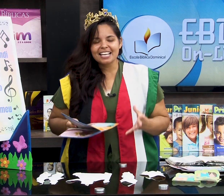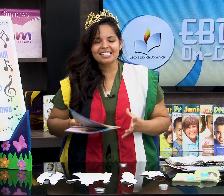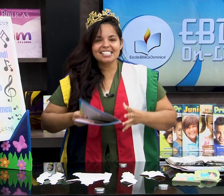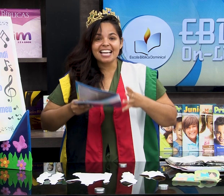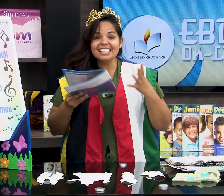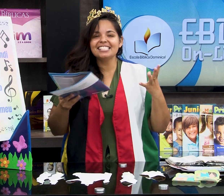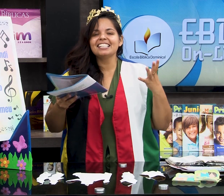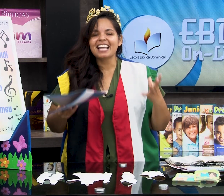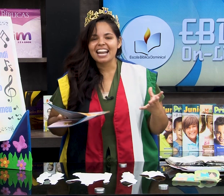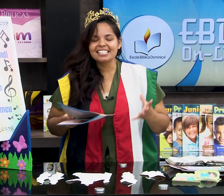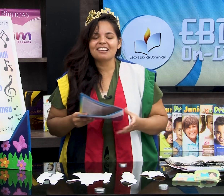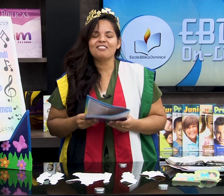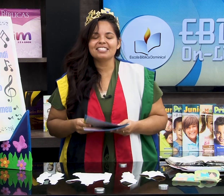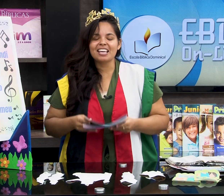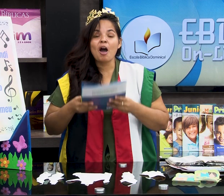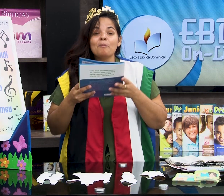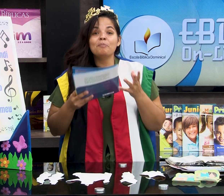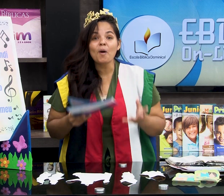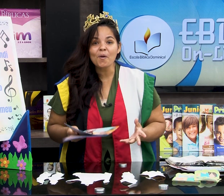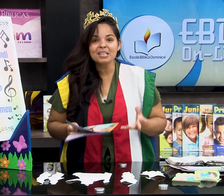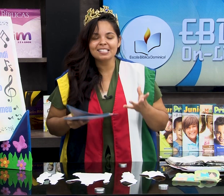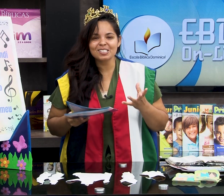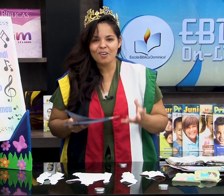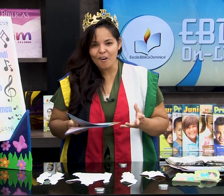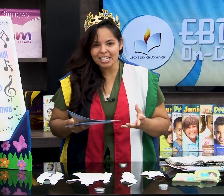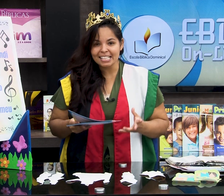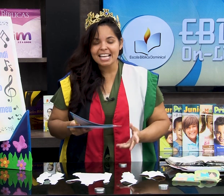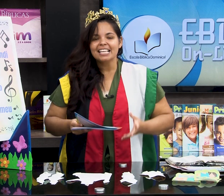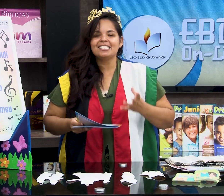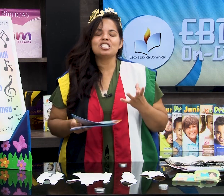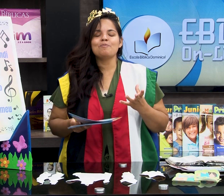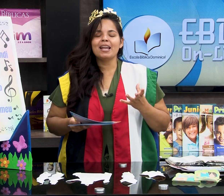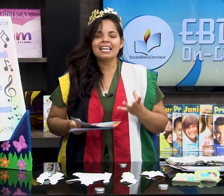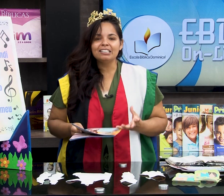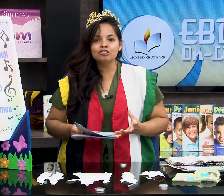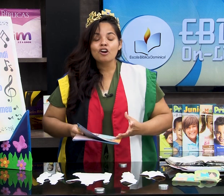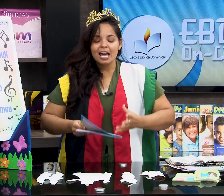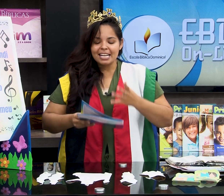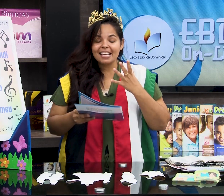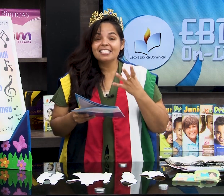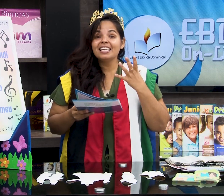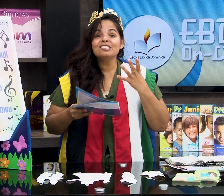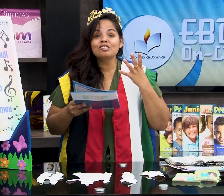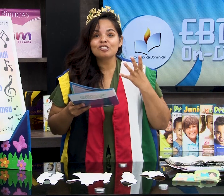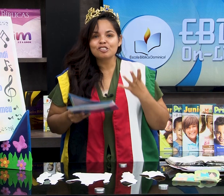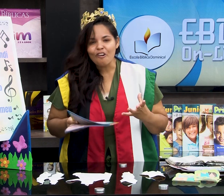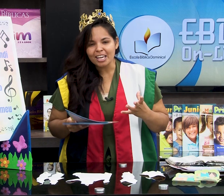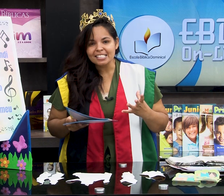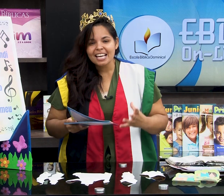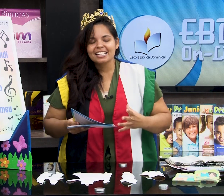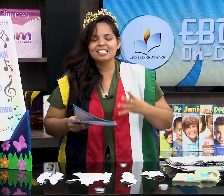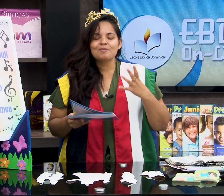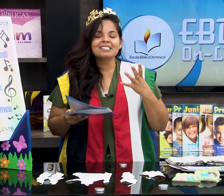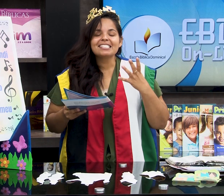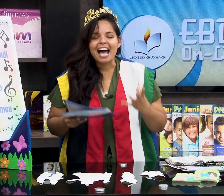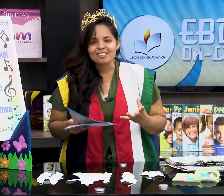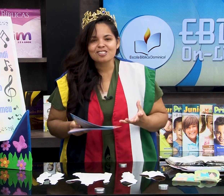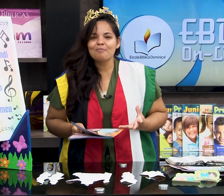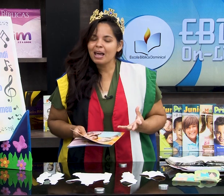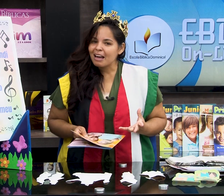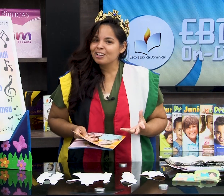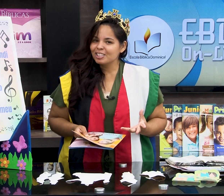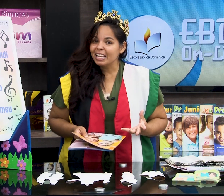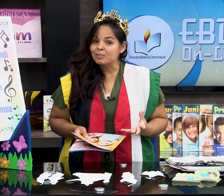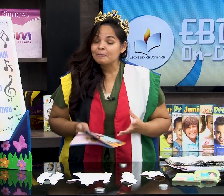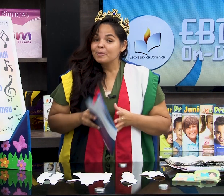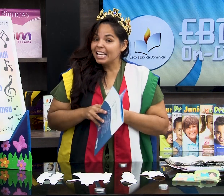suas crianças e ensiná-las a fazer boas escolhas, se espelhando nas lições, nas mensagens